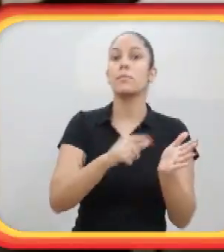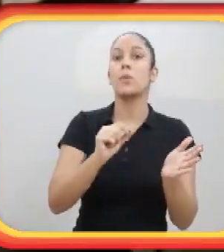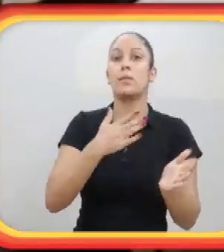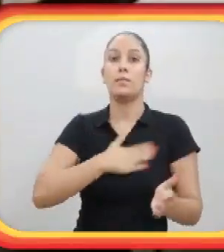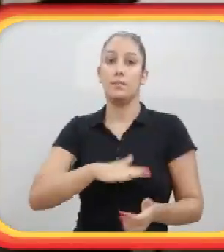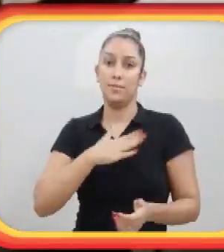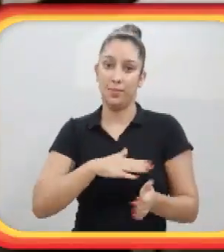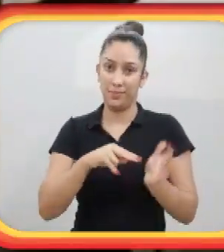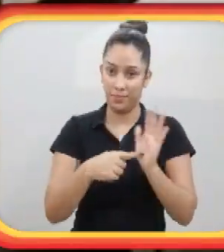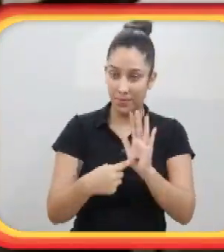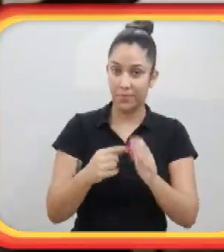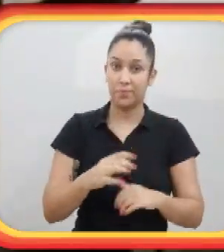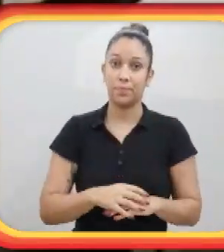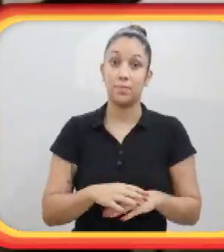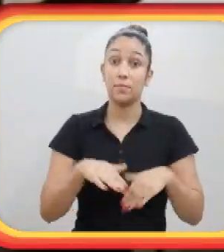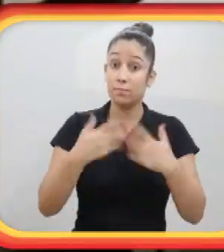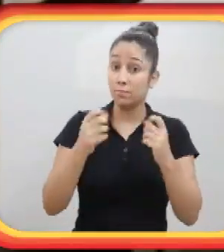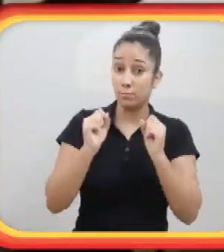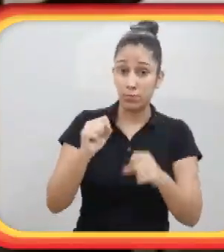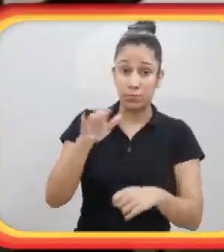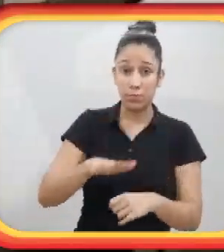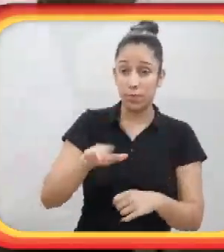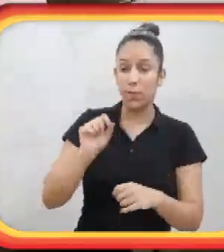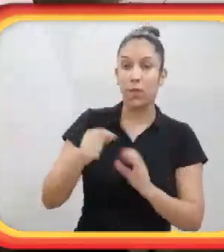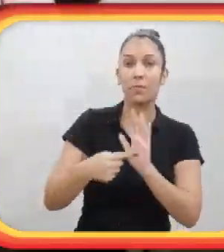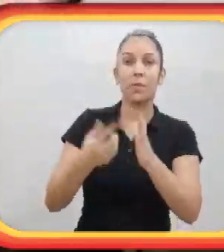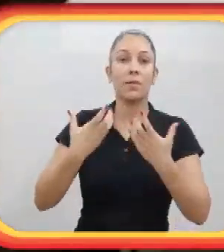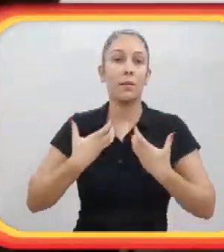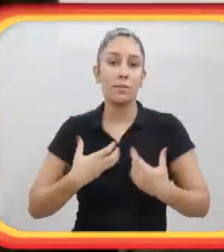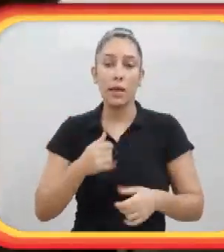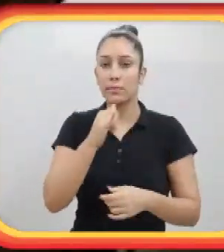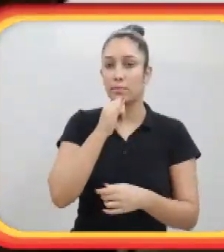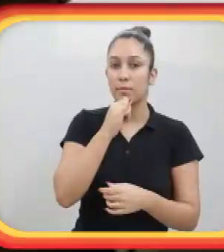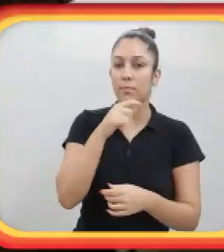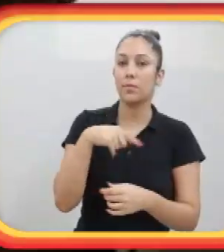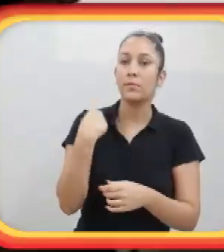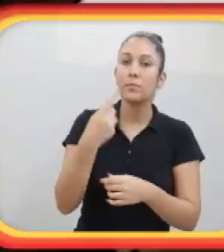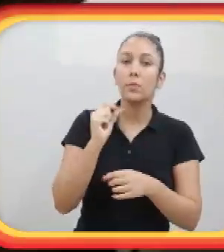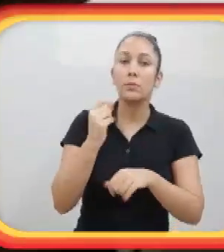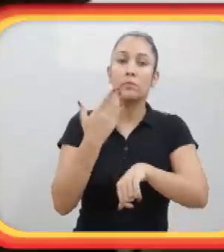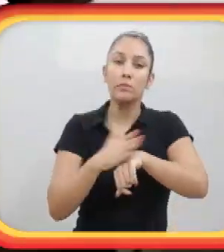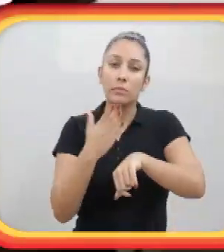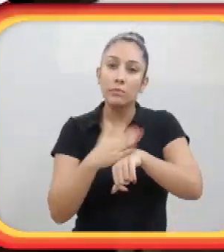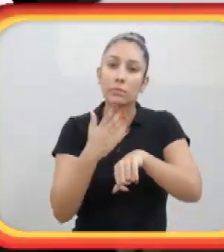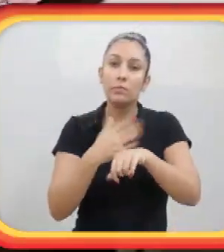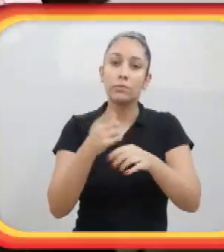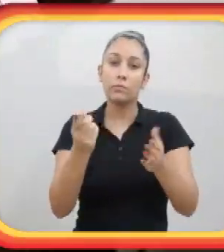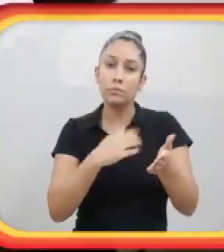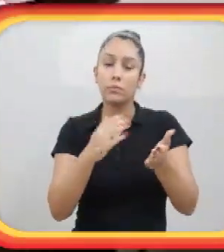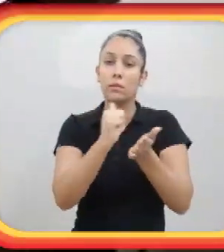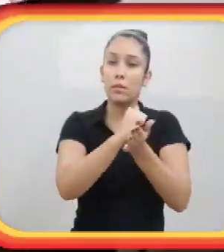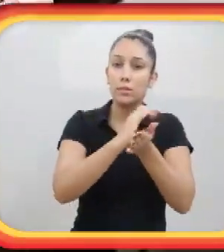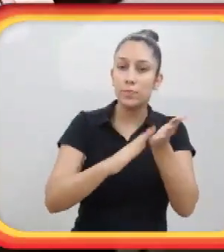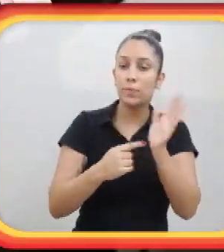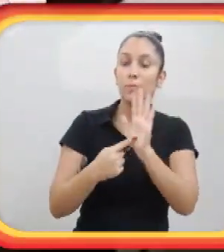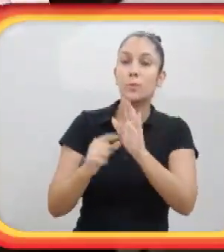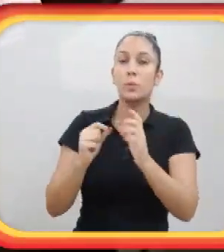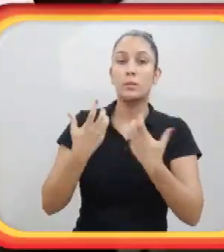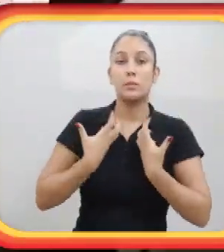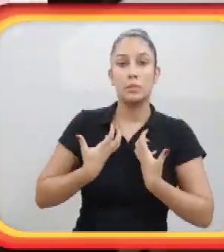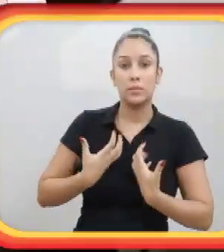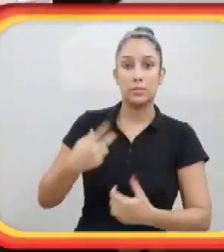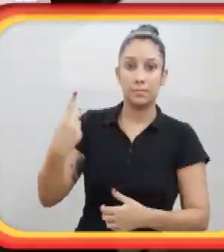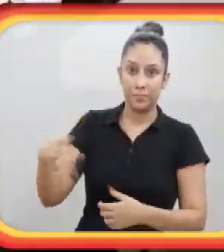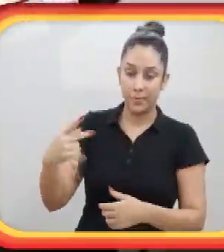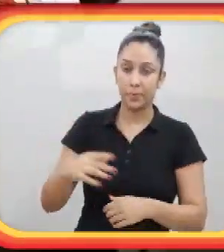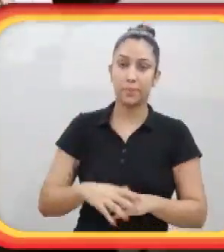11, e a gente vai para a página 11. Descansar. Então, poderia ser uma criança que está cansada, por exemplo, a gente